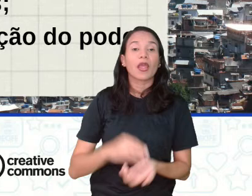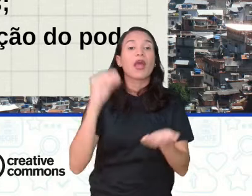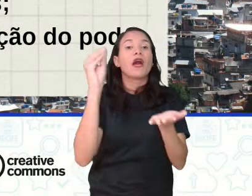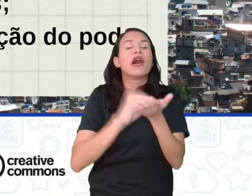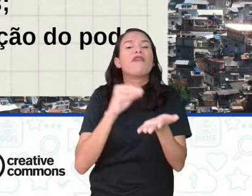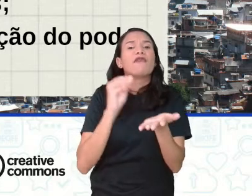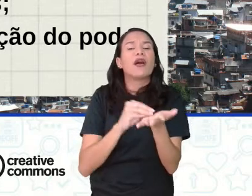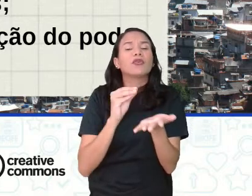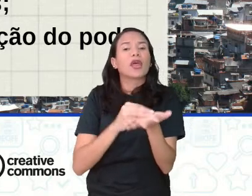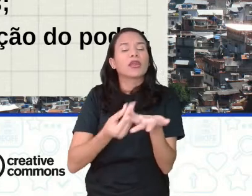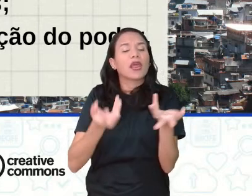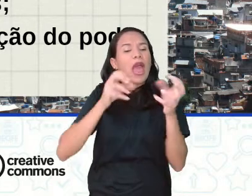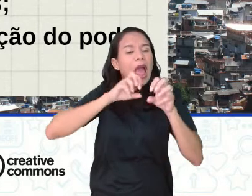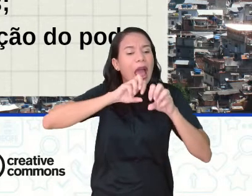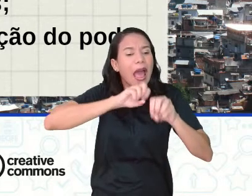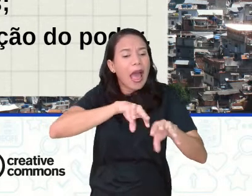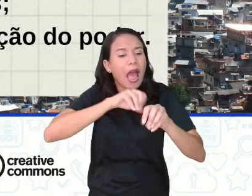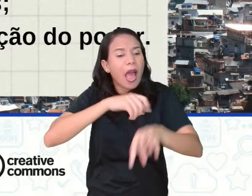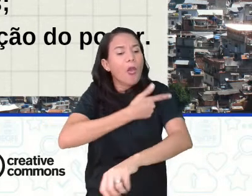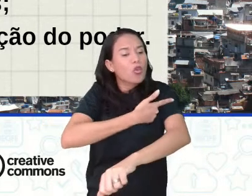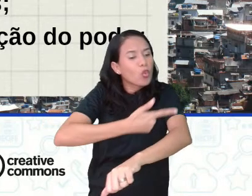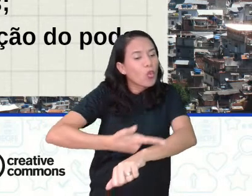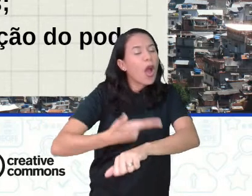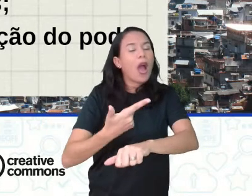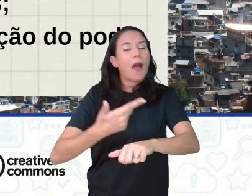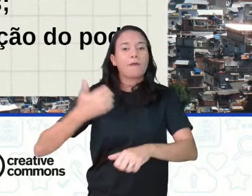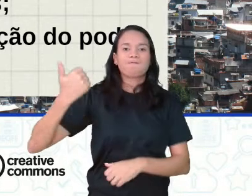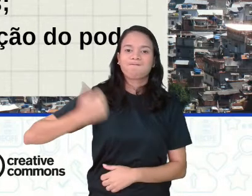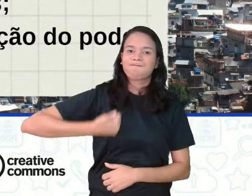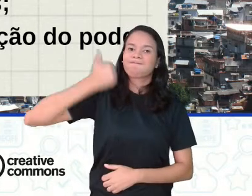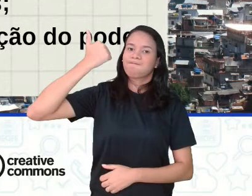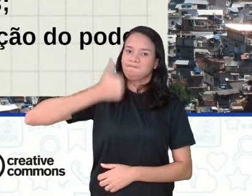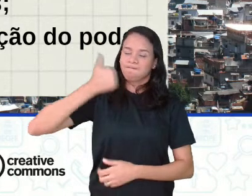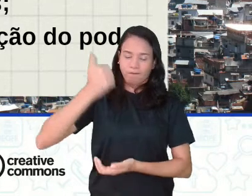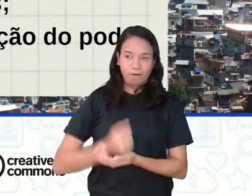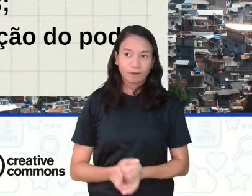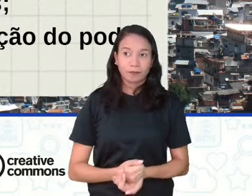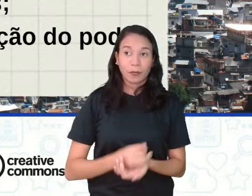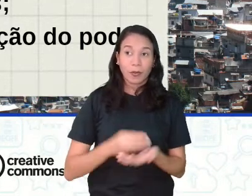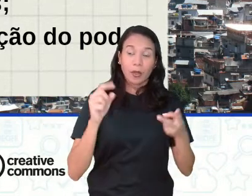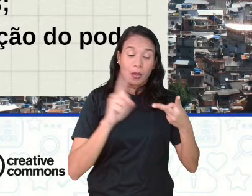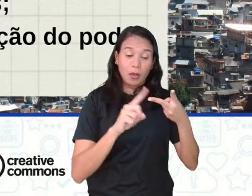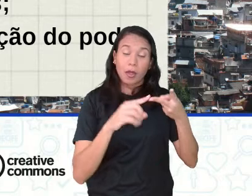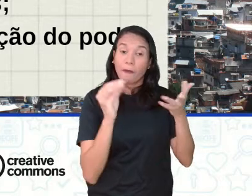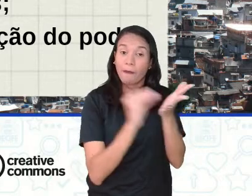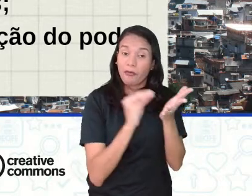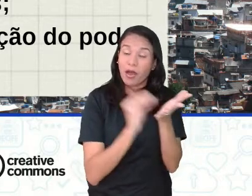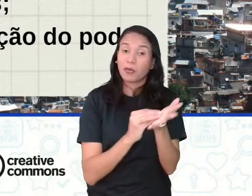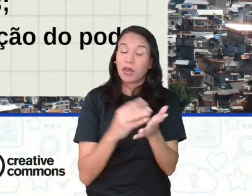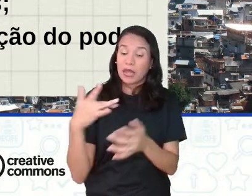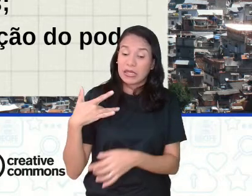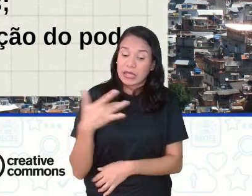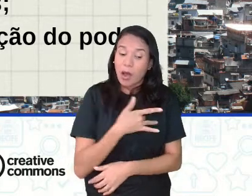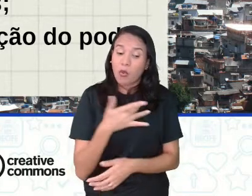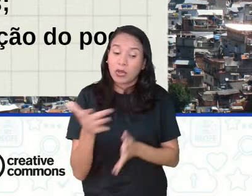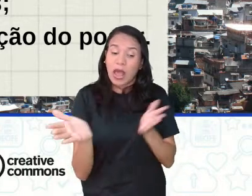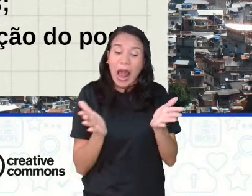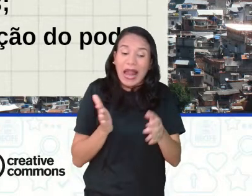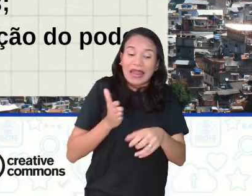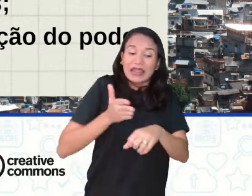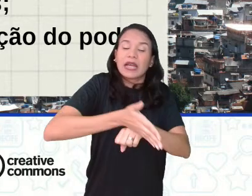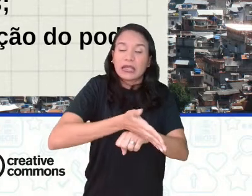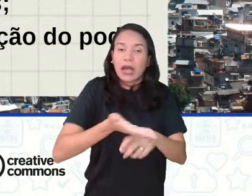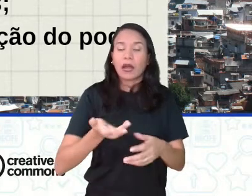de acesso à educação de qualidade, falta de acesso à saúde de